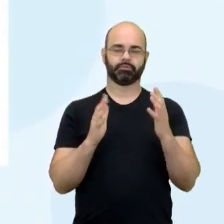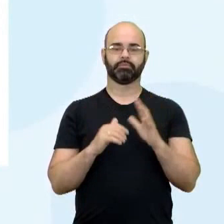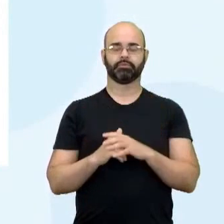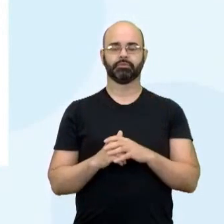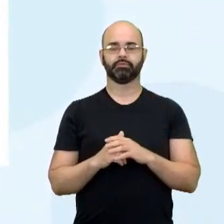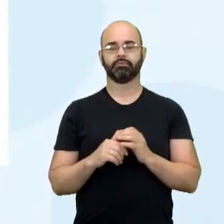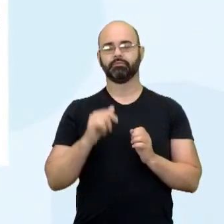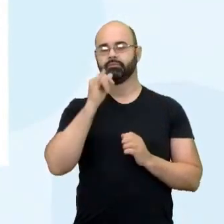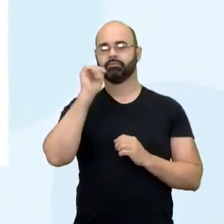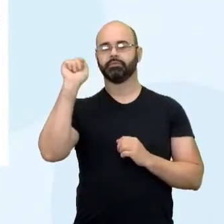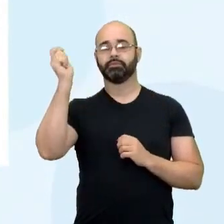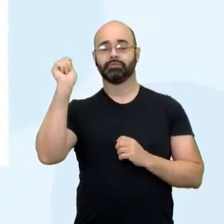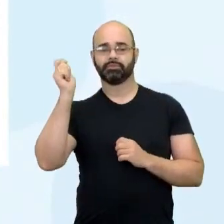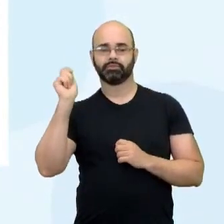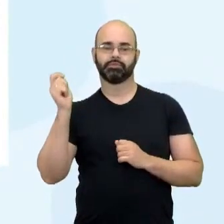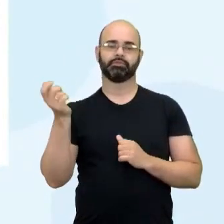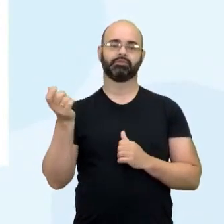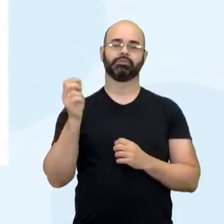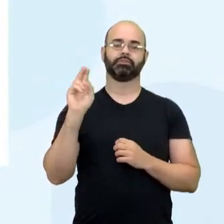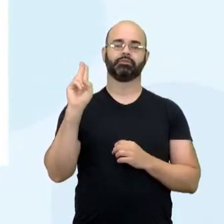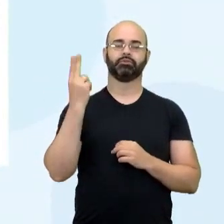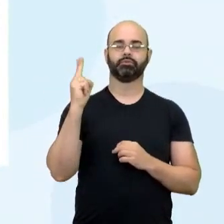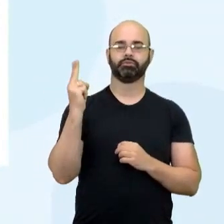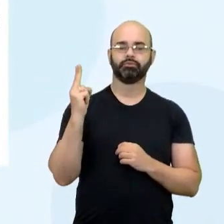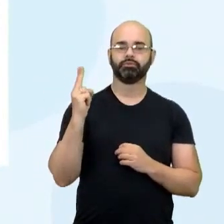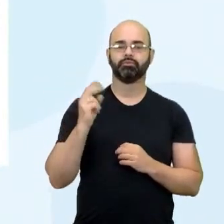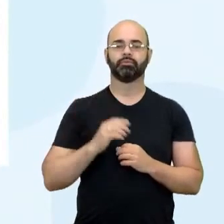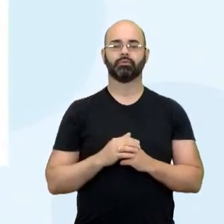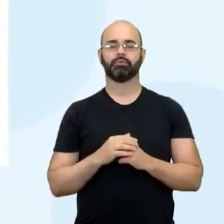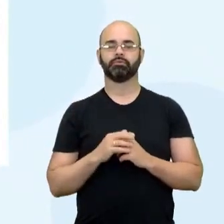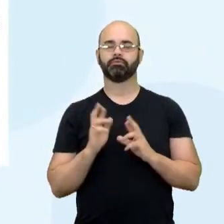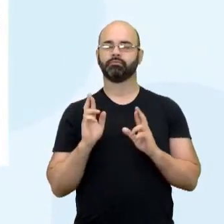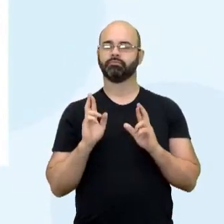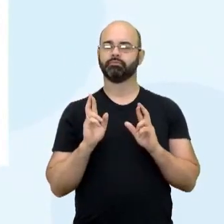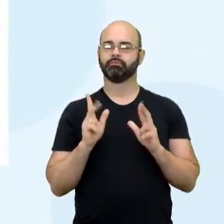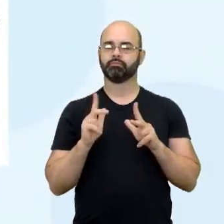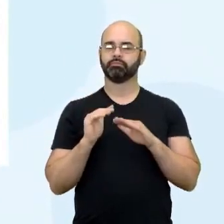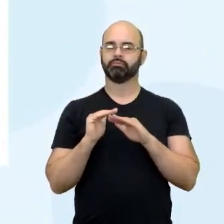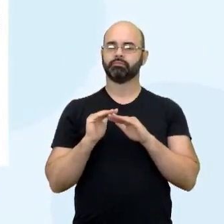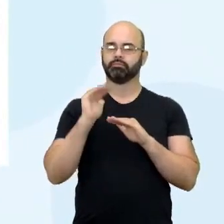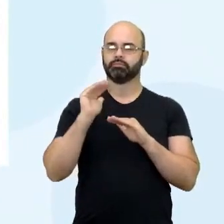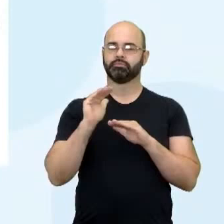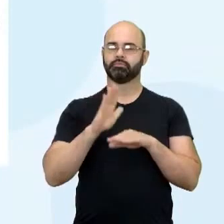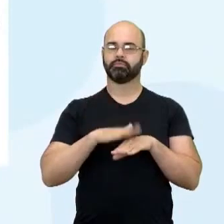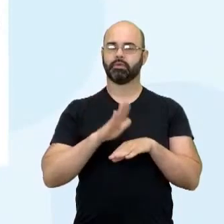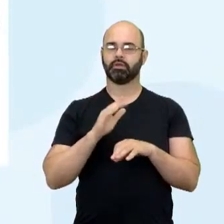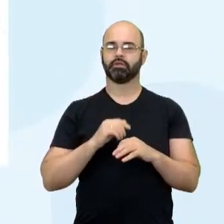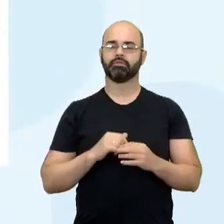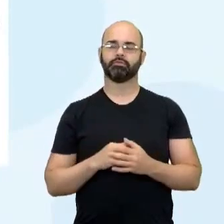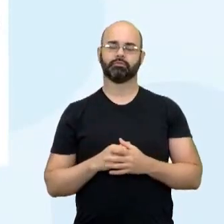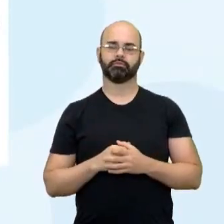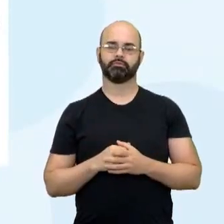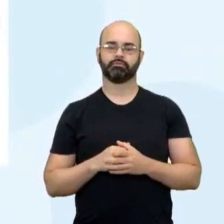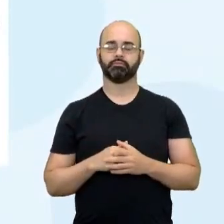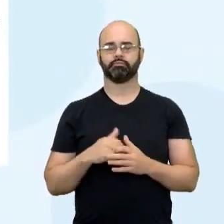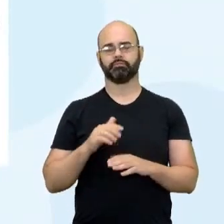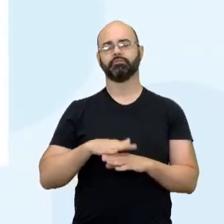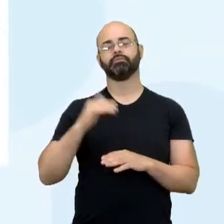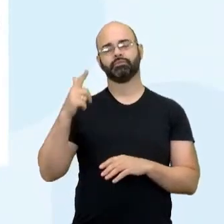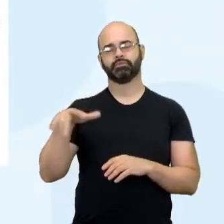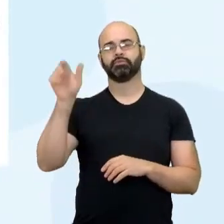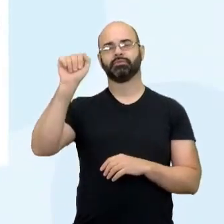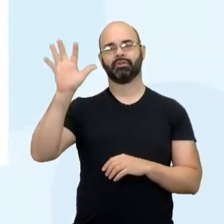como Argentina, Uruguai, o valor é um pouquinho acima, né? Mas nós temos aí destaque de novo ao